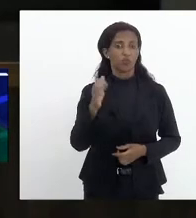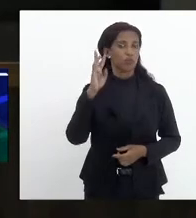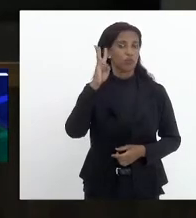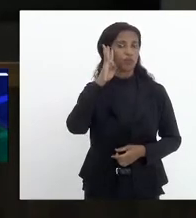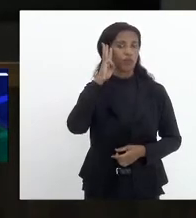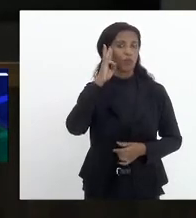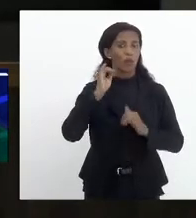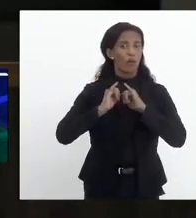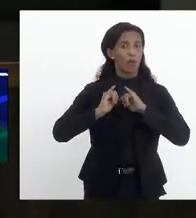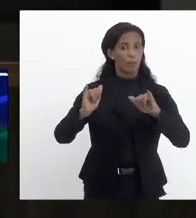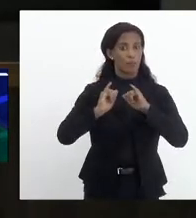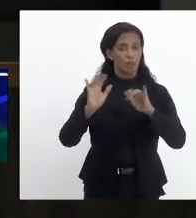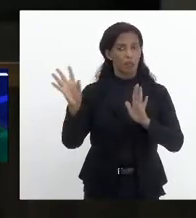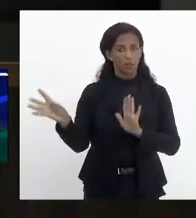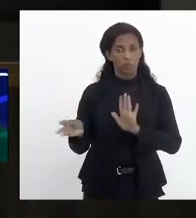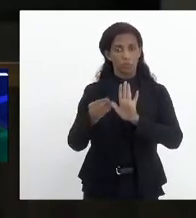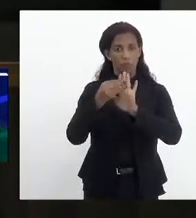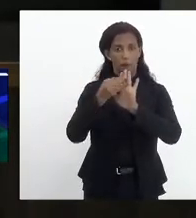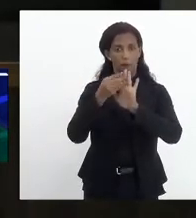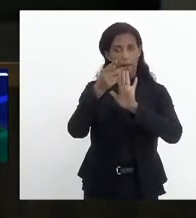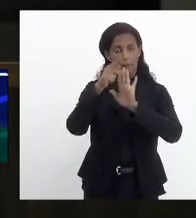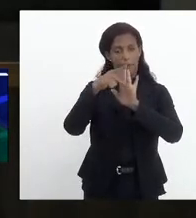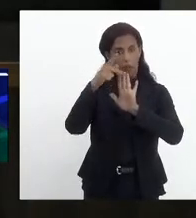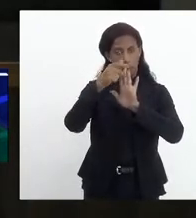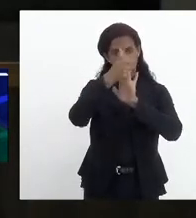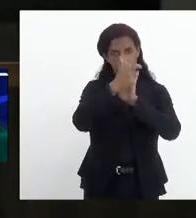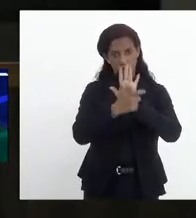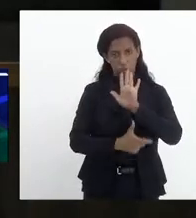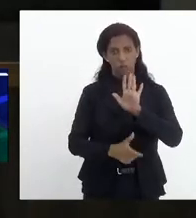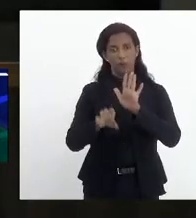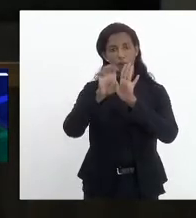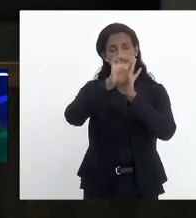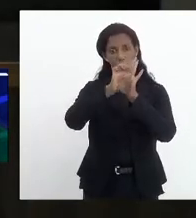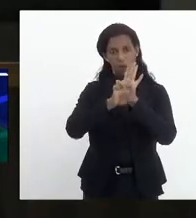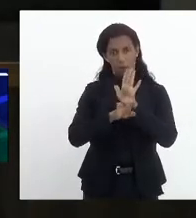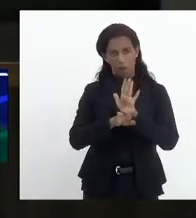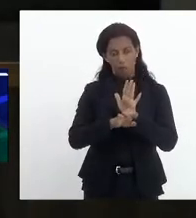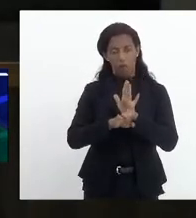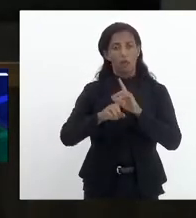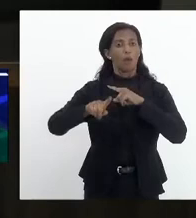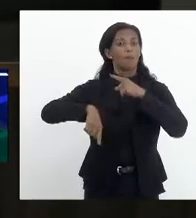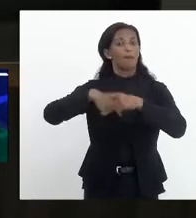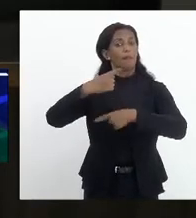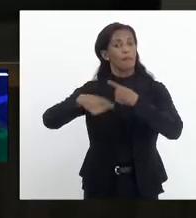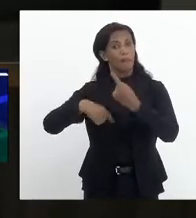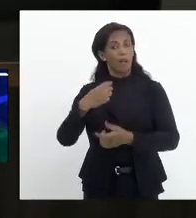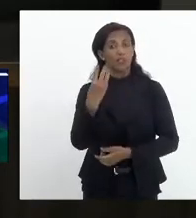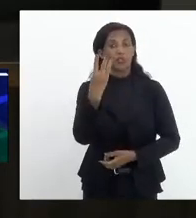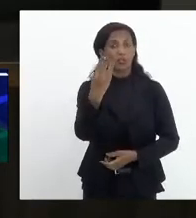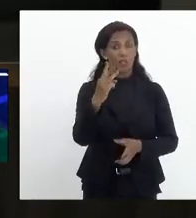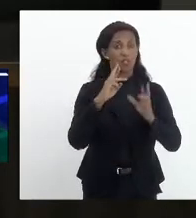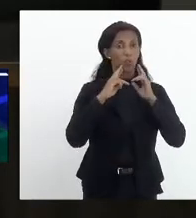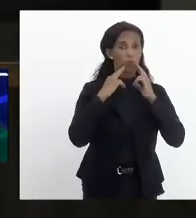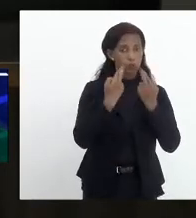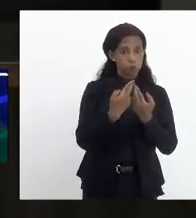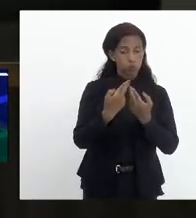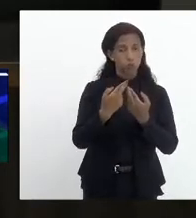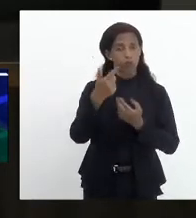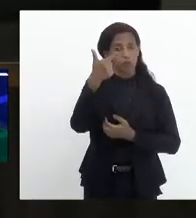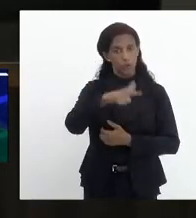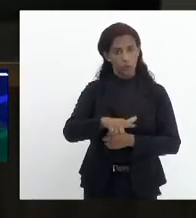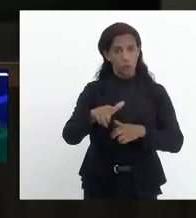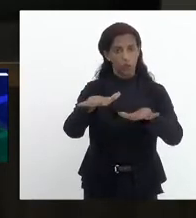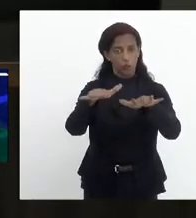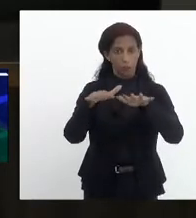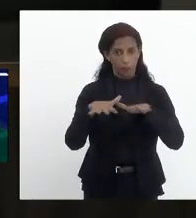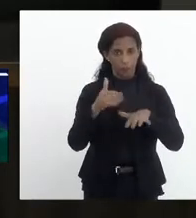mensagens estarão na pauta, receberão as emendas, vamos ainda fazer mais 3 audiências públicas